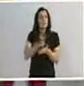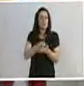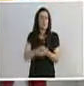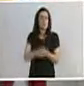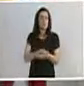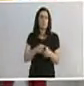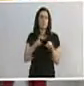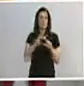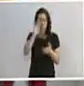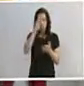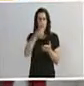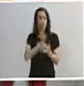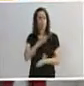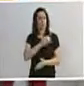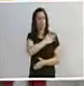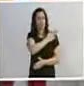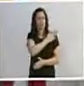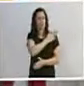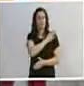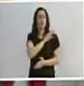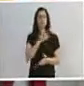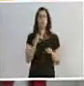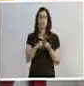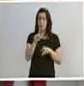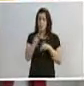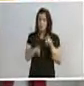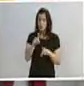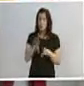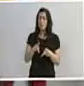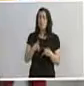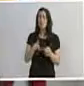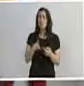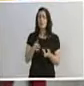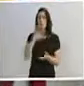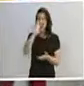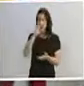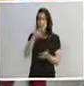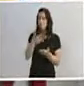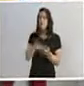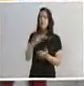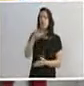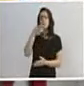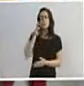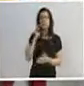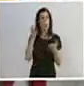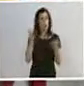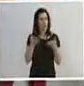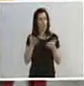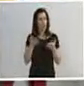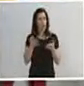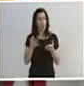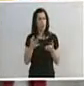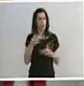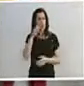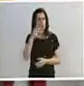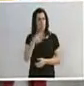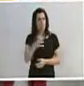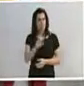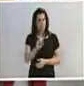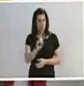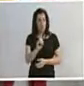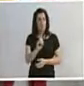confio e acredito no prefeito Napoleão, assim como a população acredita em Vossa Excelência, vereador Vanderlei. Tenho certeza que agora, no dia 30, assinaremos